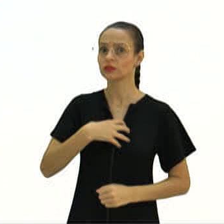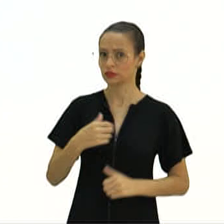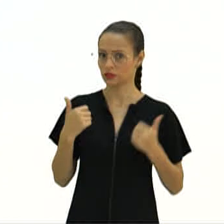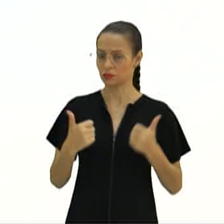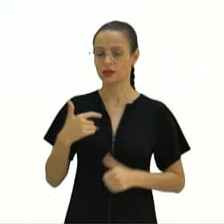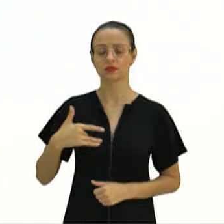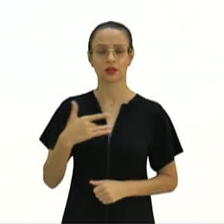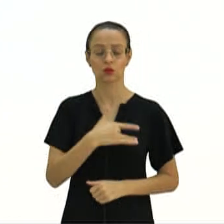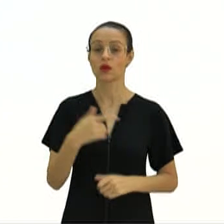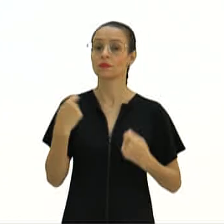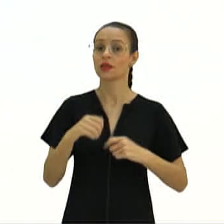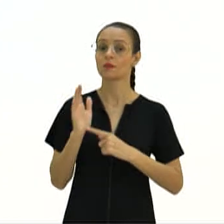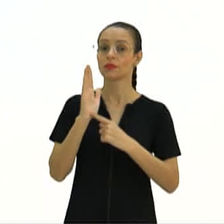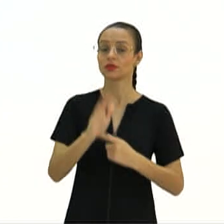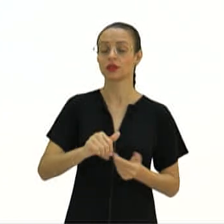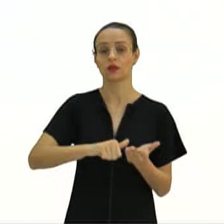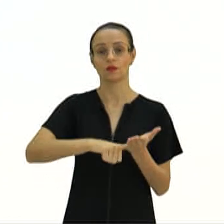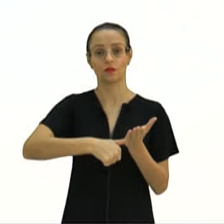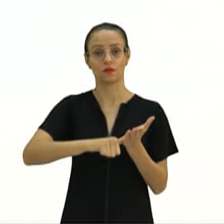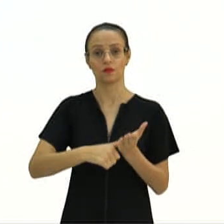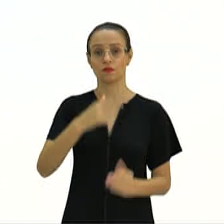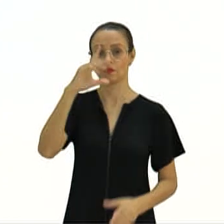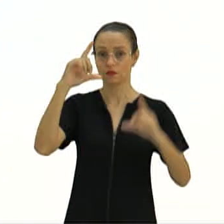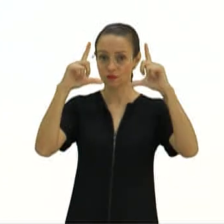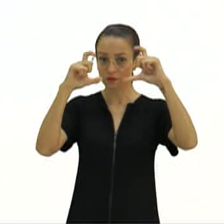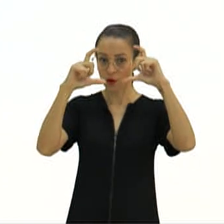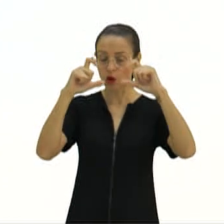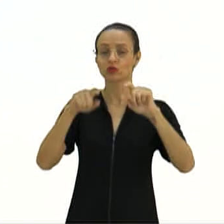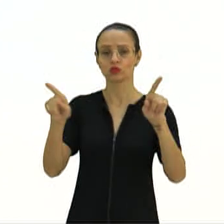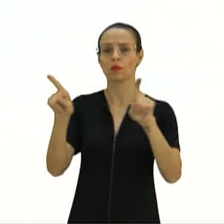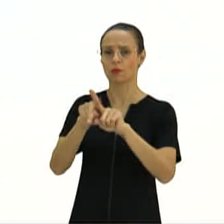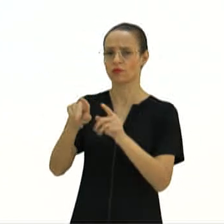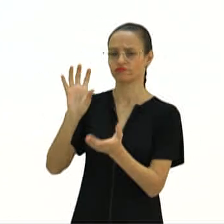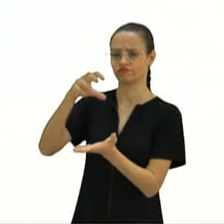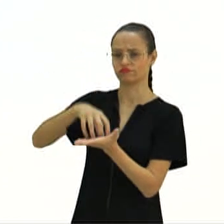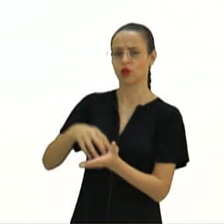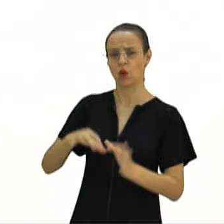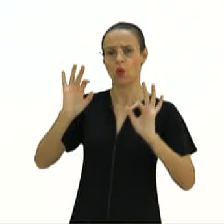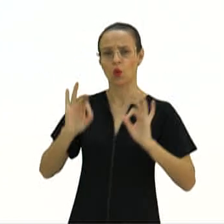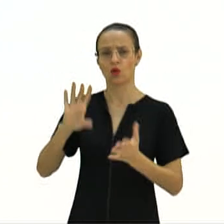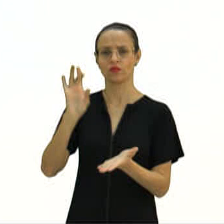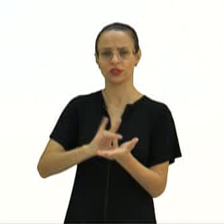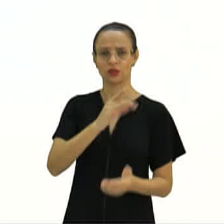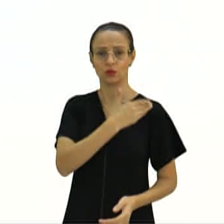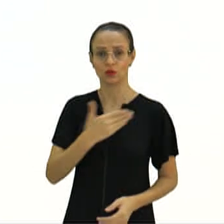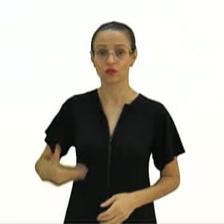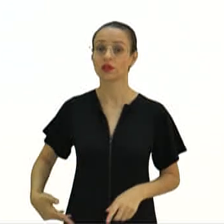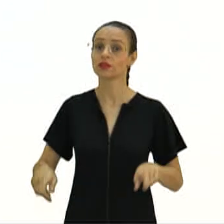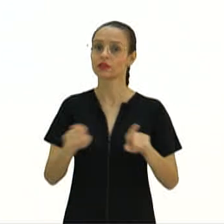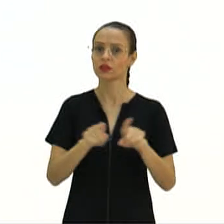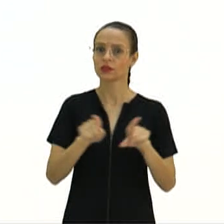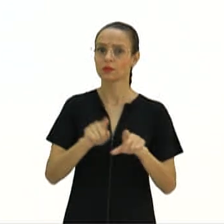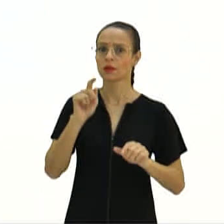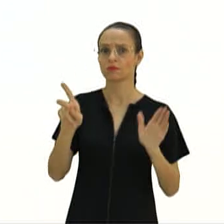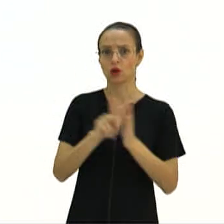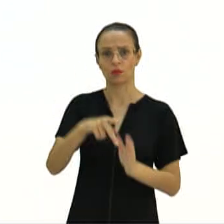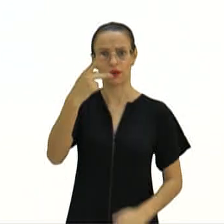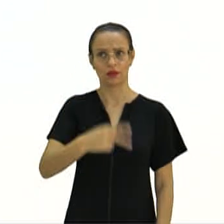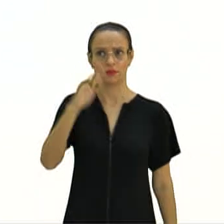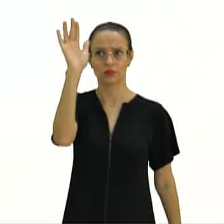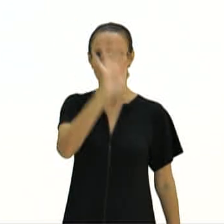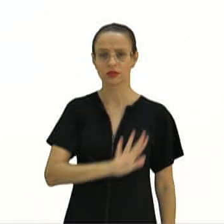deve apresentar um documento com foto, emitido por órgão oficial e válido em todo o território